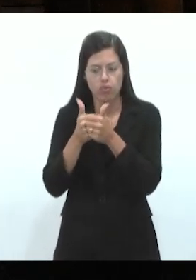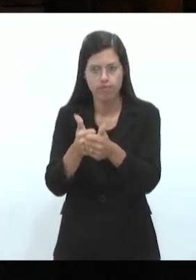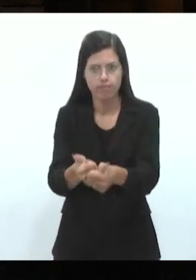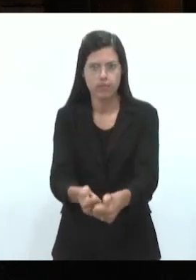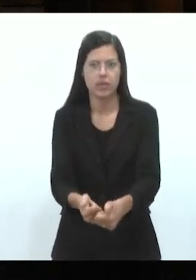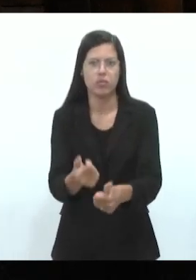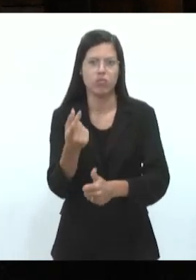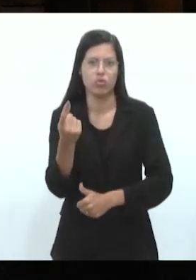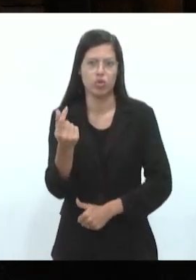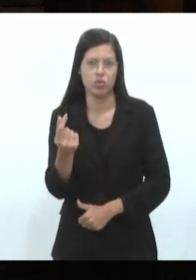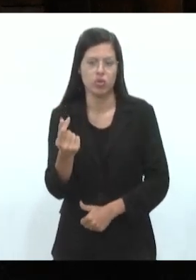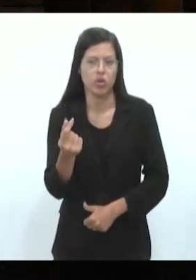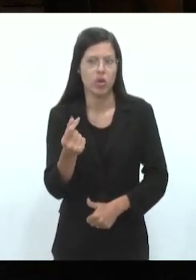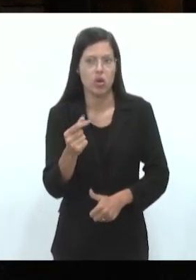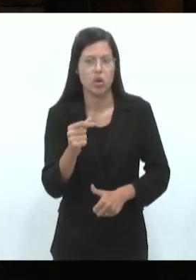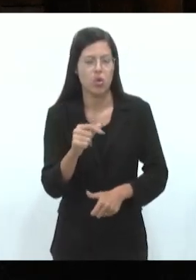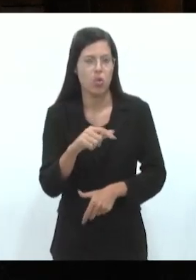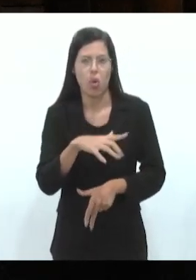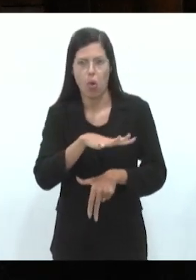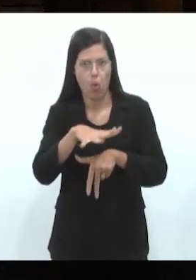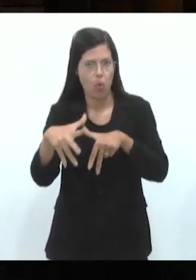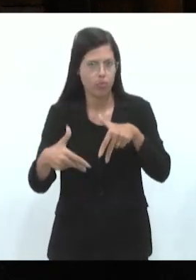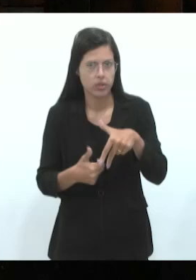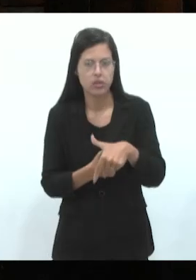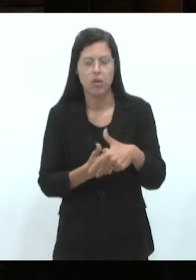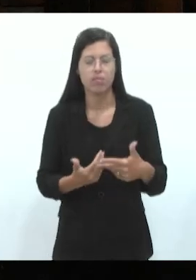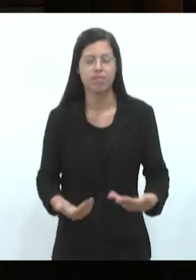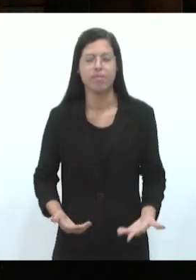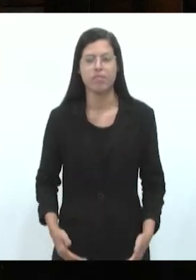etc. Ontem eu citava aqui